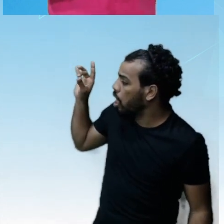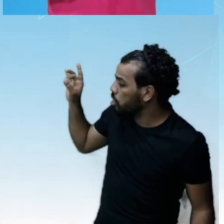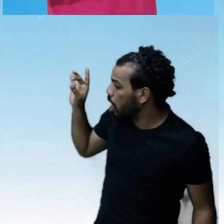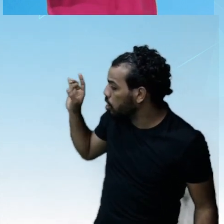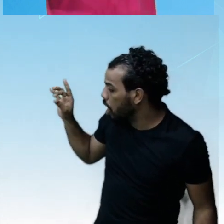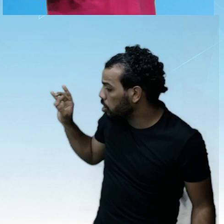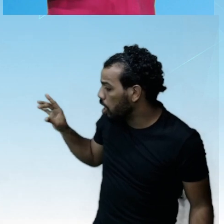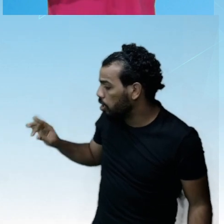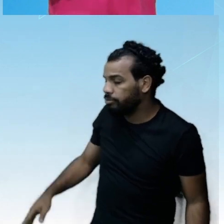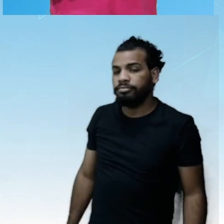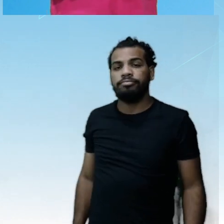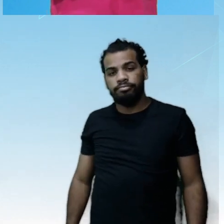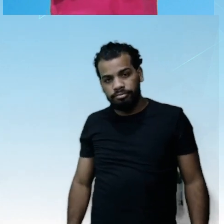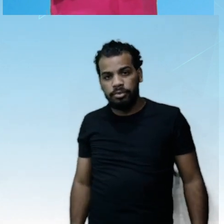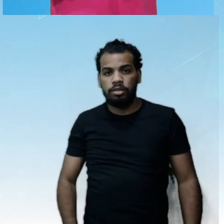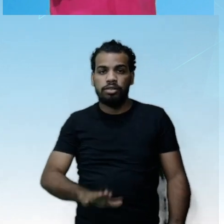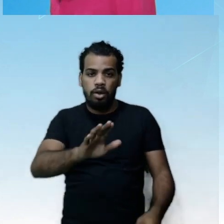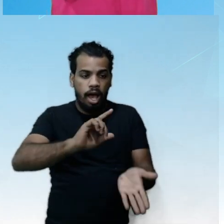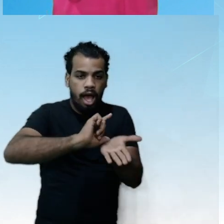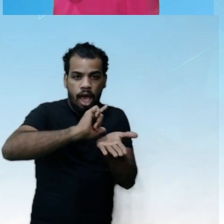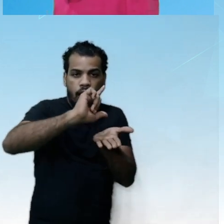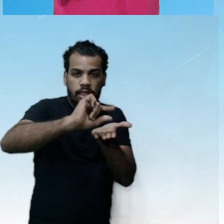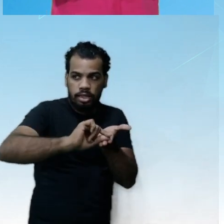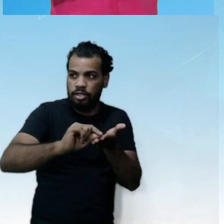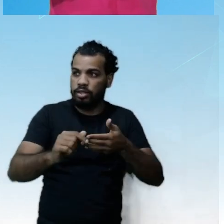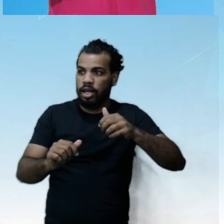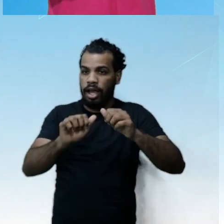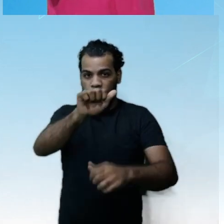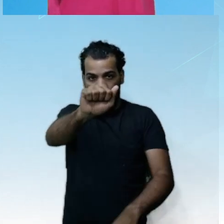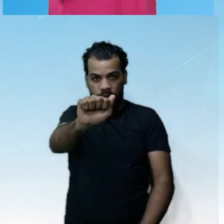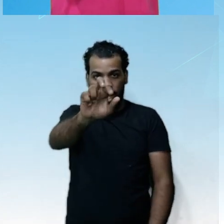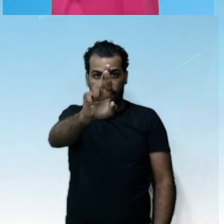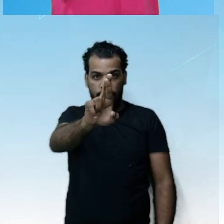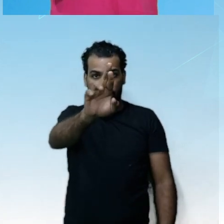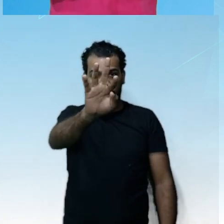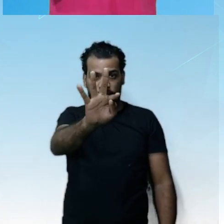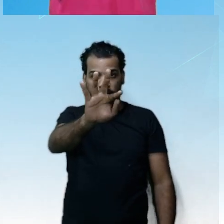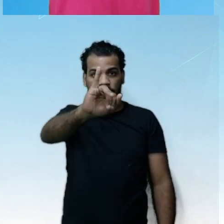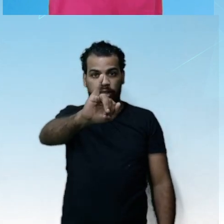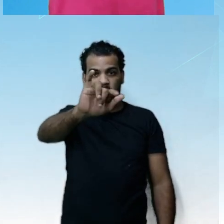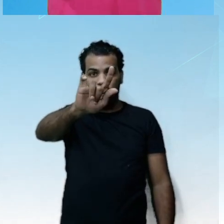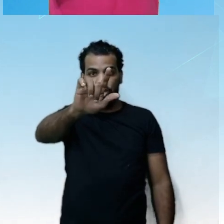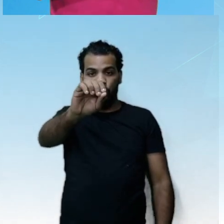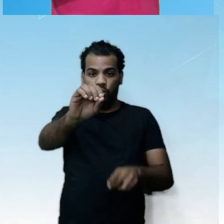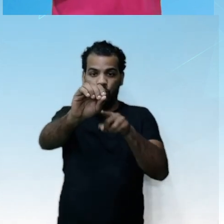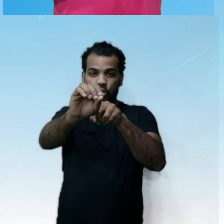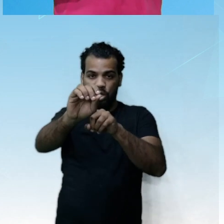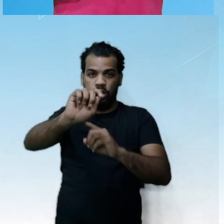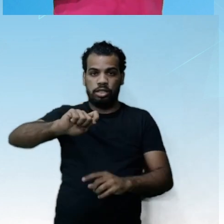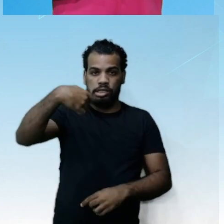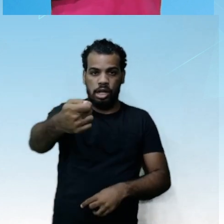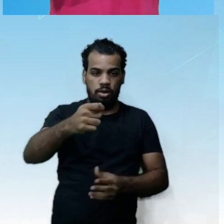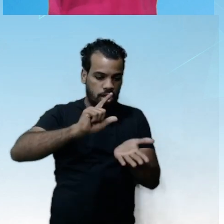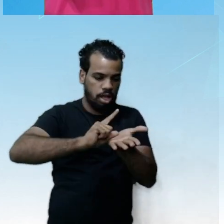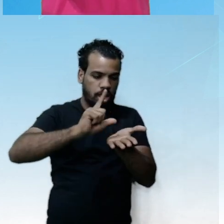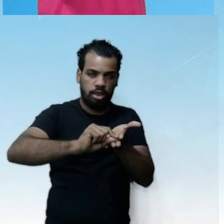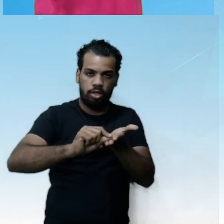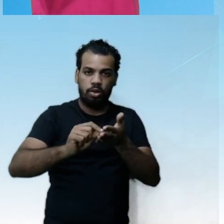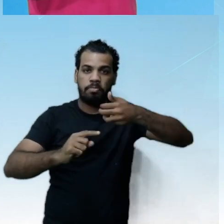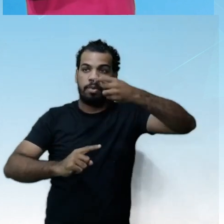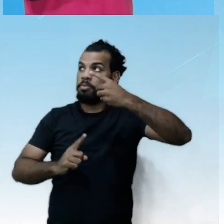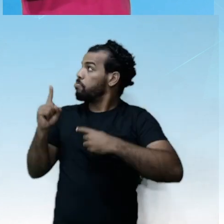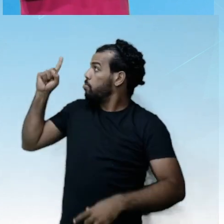artigo porque não é um poema, porque não é uma carta, porque eles têm estruturas diferentes.